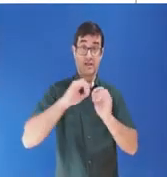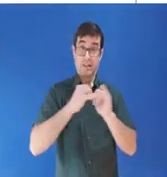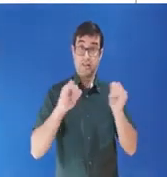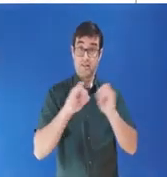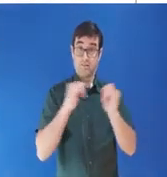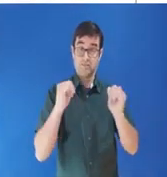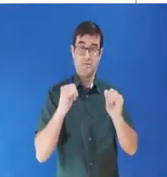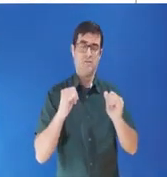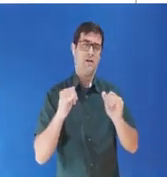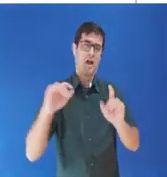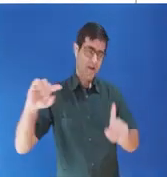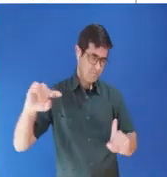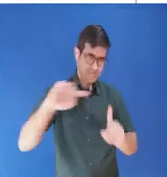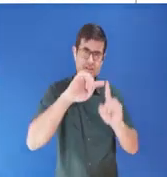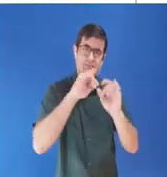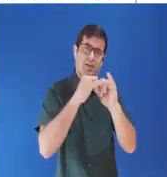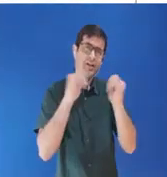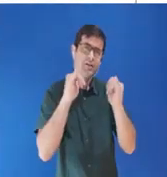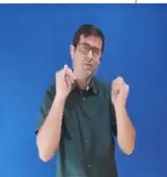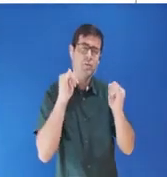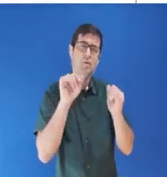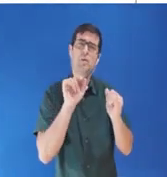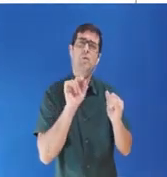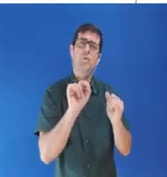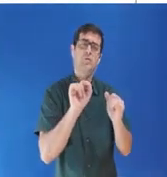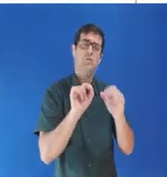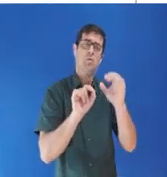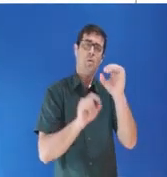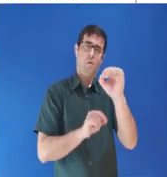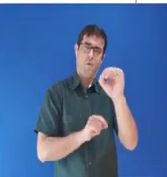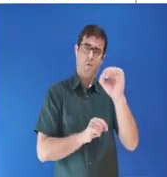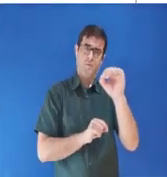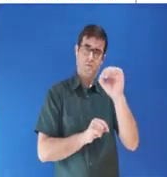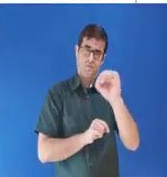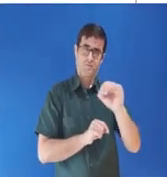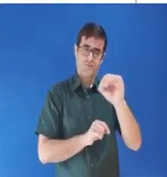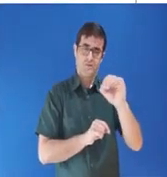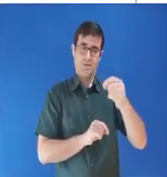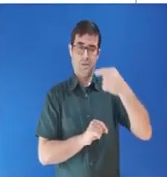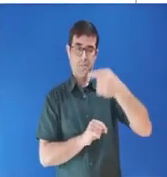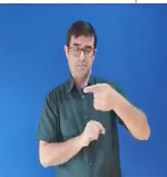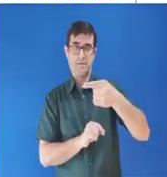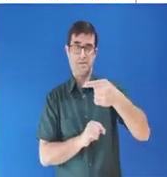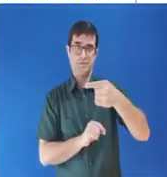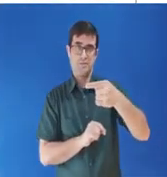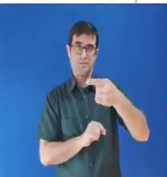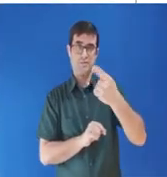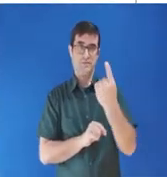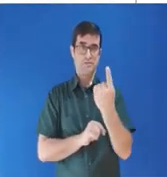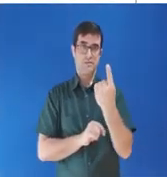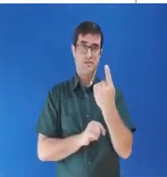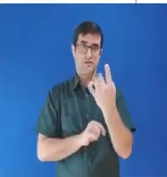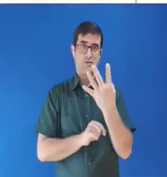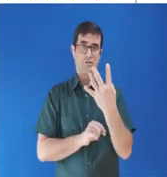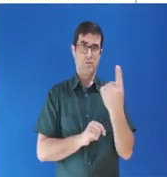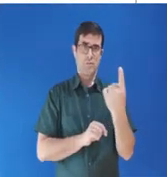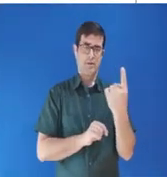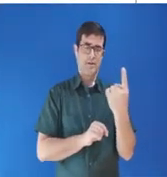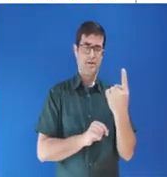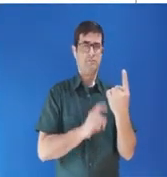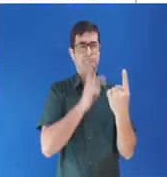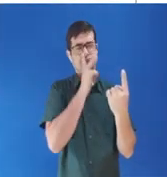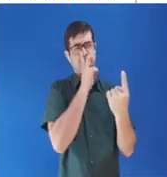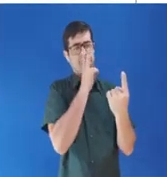eletrônica e eu dissesse que a afinidade eletrônica do oxigênio fosse menos 141, ficaria meio